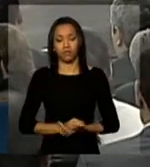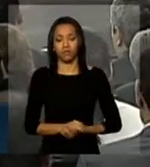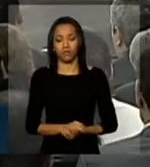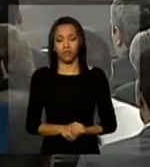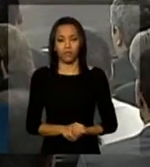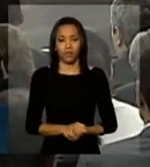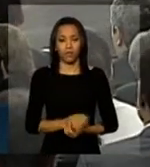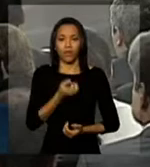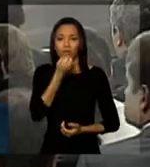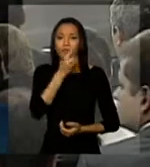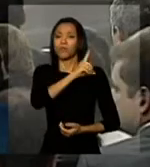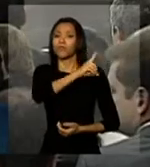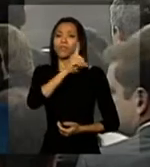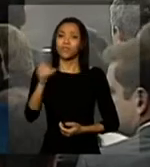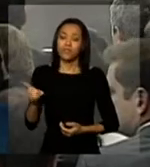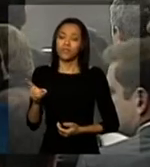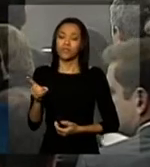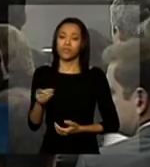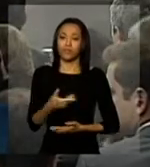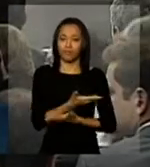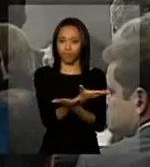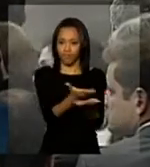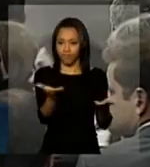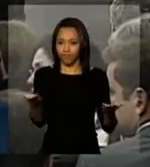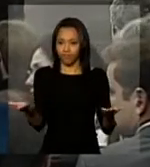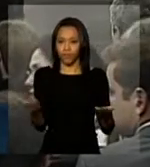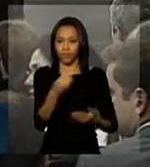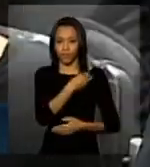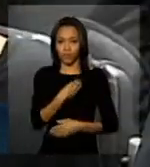Bom dia, ministros. Bom dia, secretário.